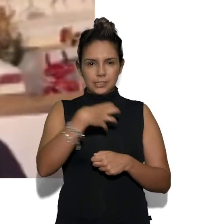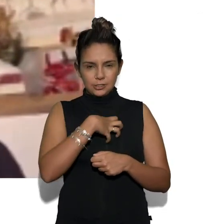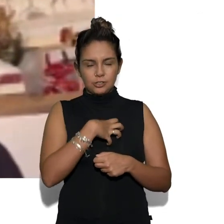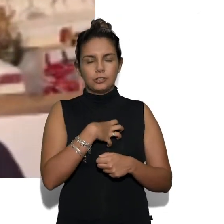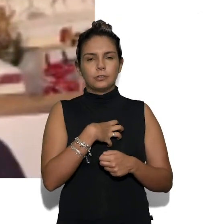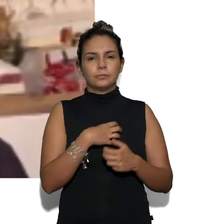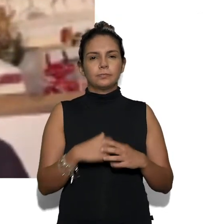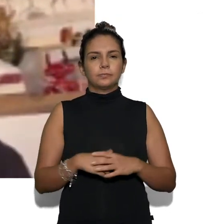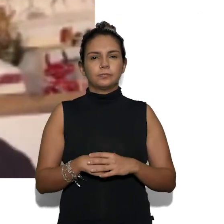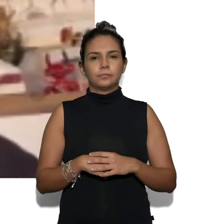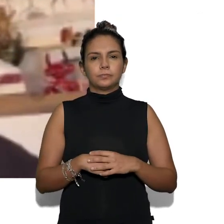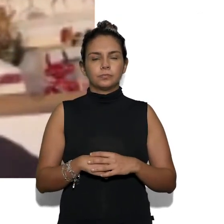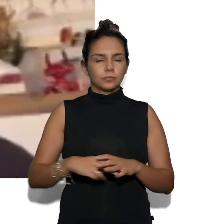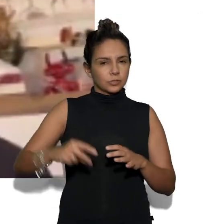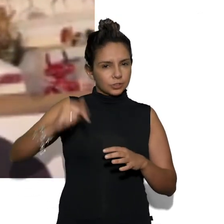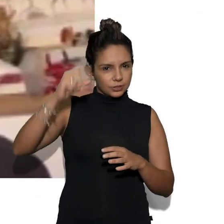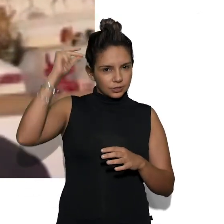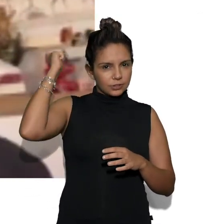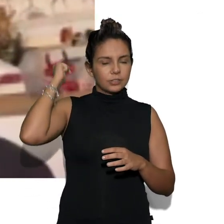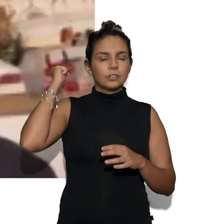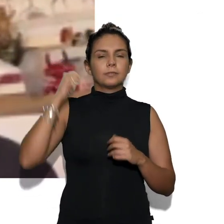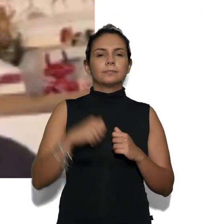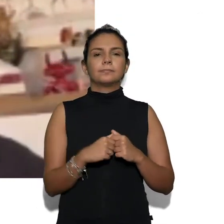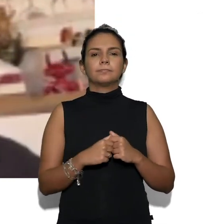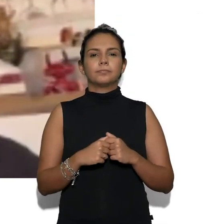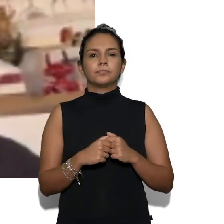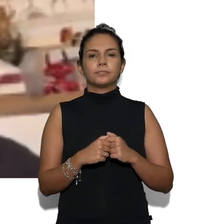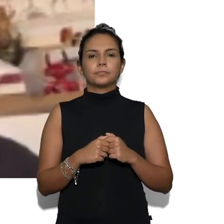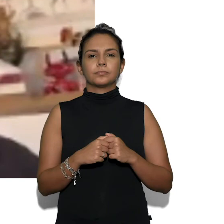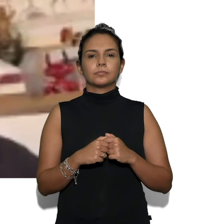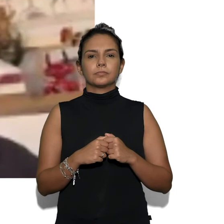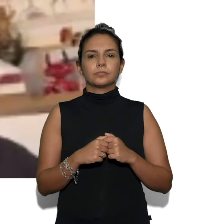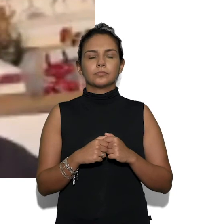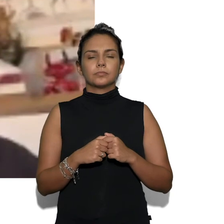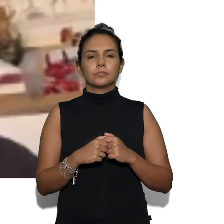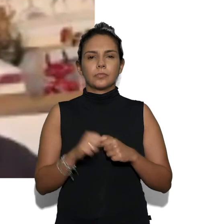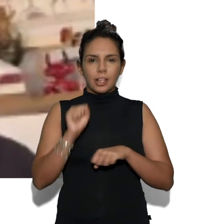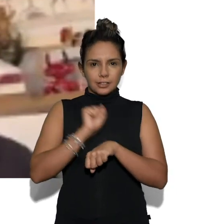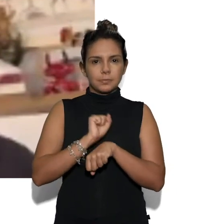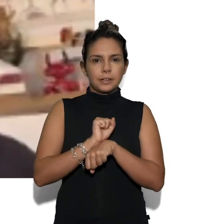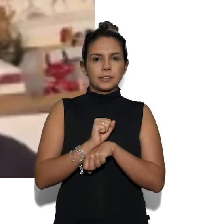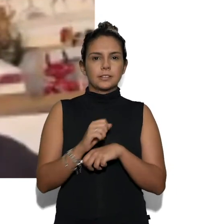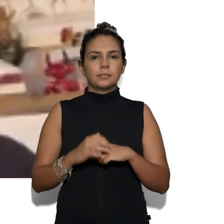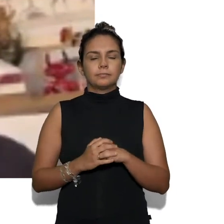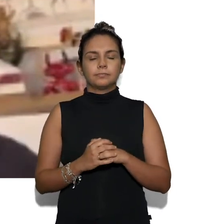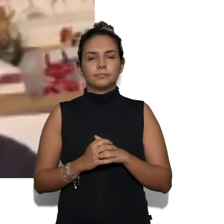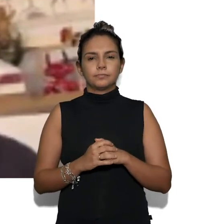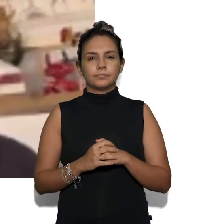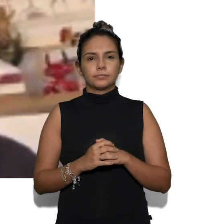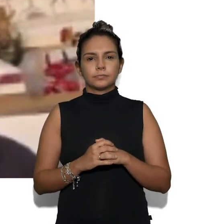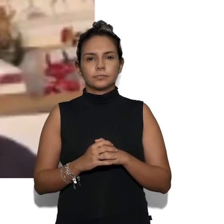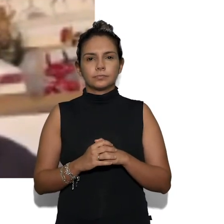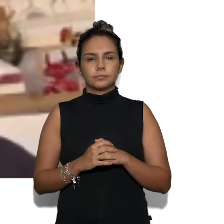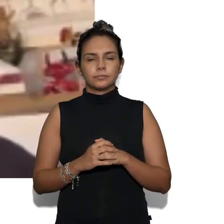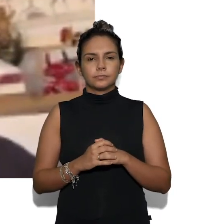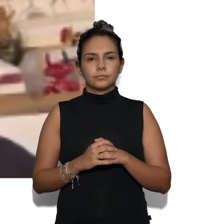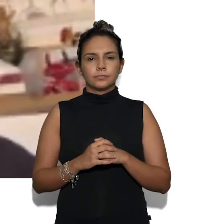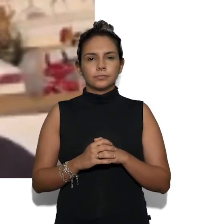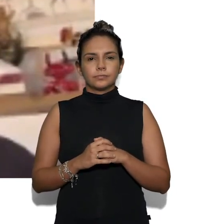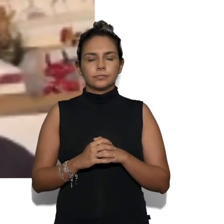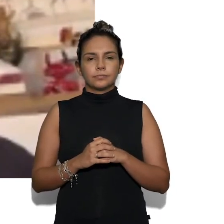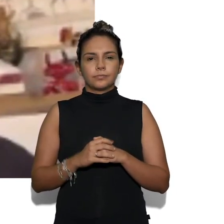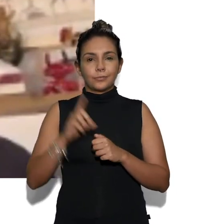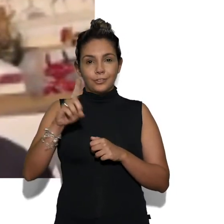sentido antigo da decência e da esperança. E desde logo hoje, o